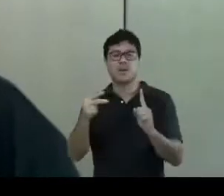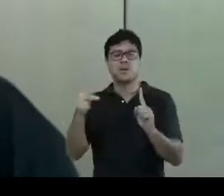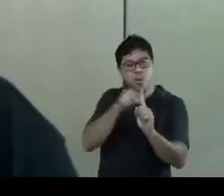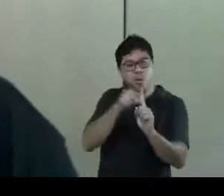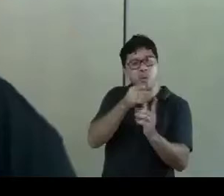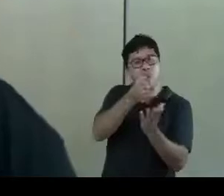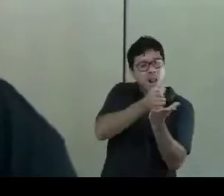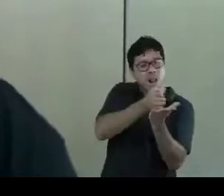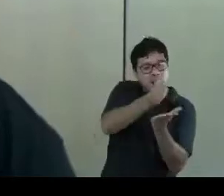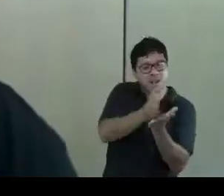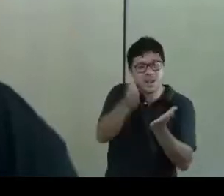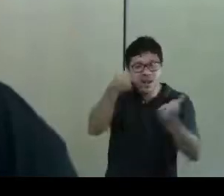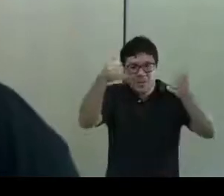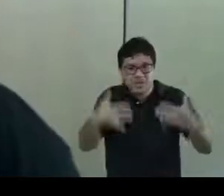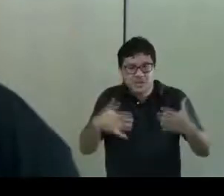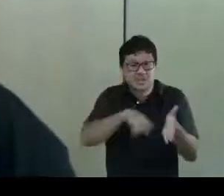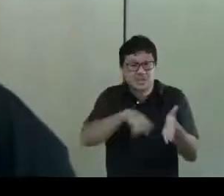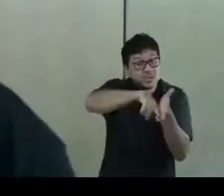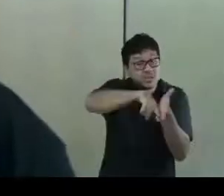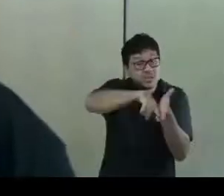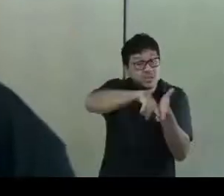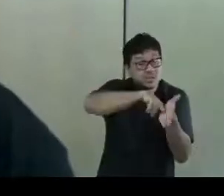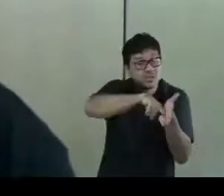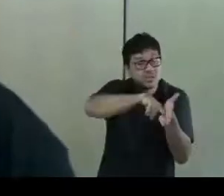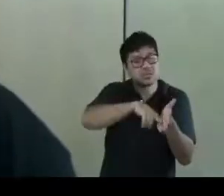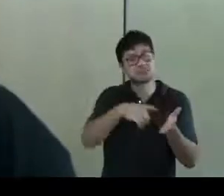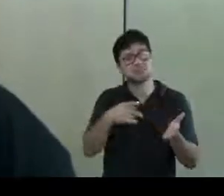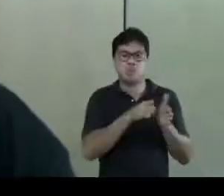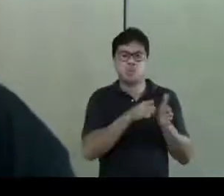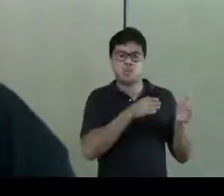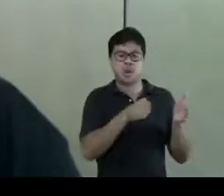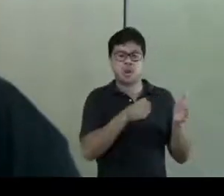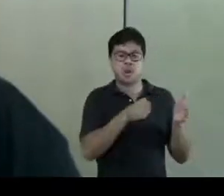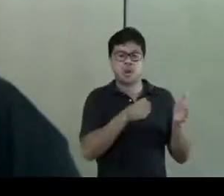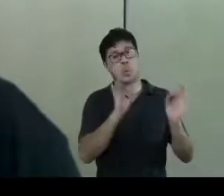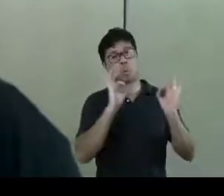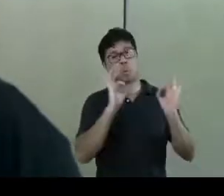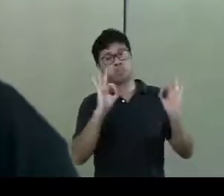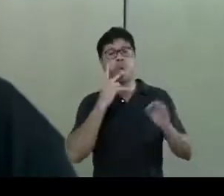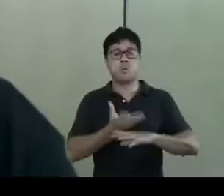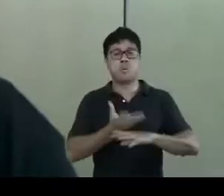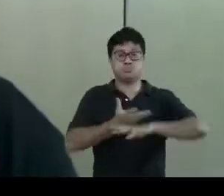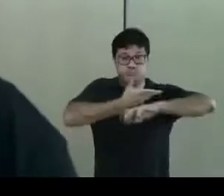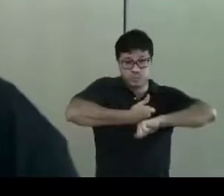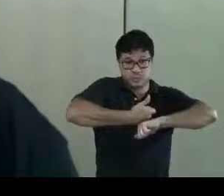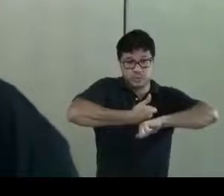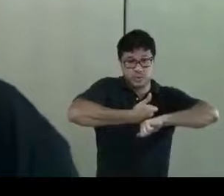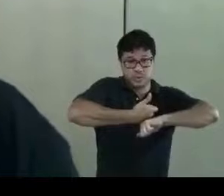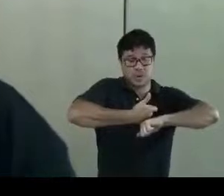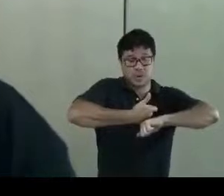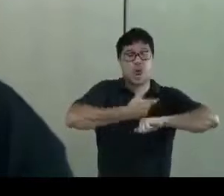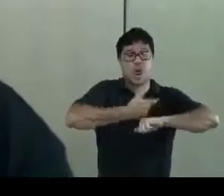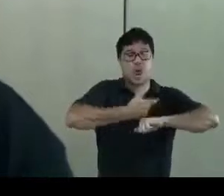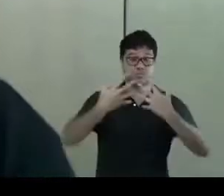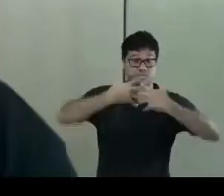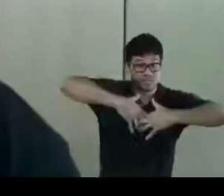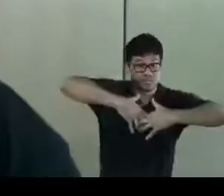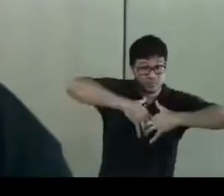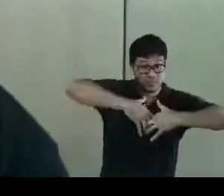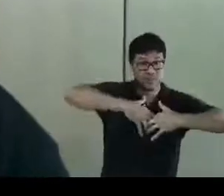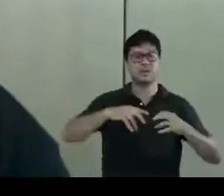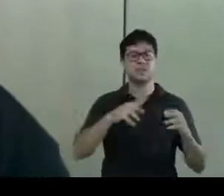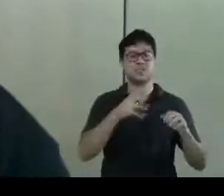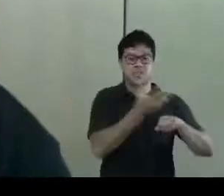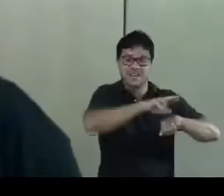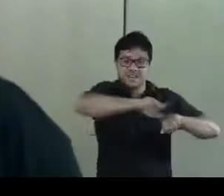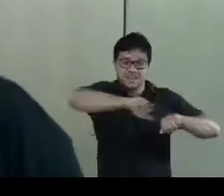pesquisa, por natureza e por excelência interdisciplinares e transdisciplinares, de